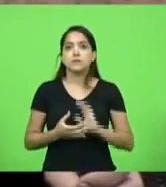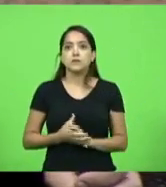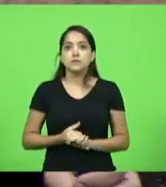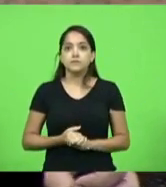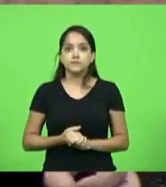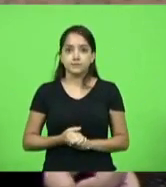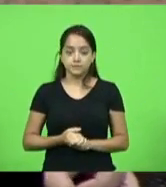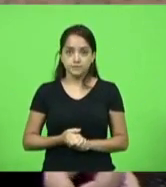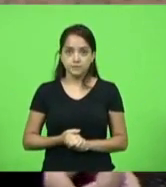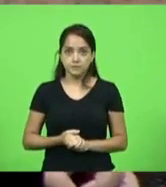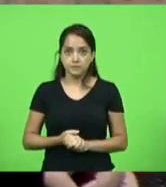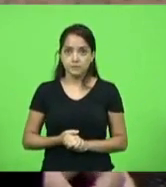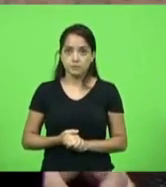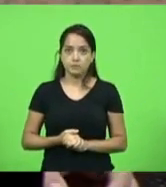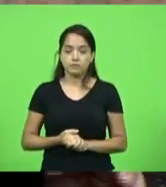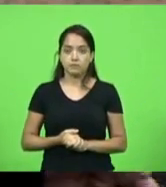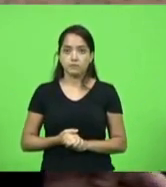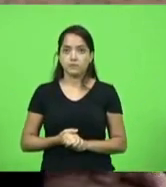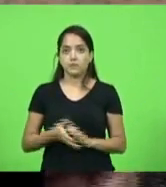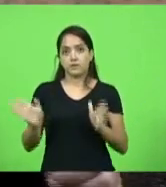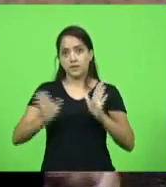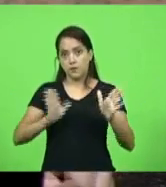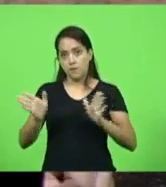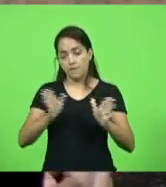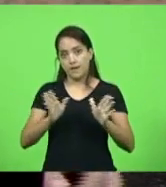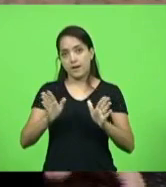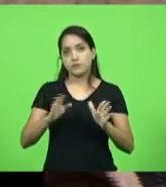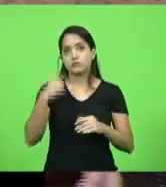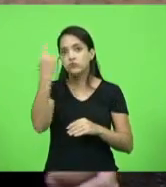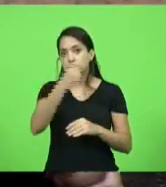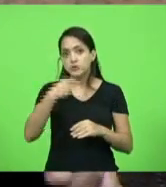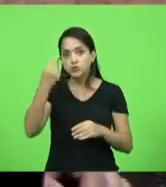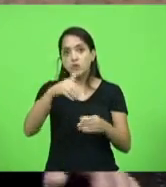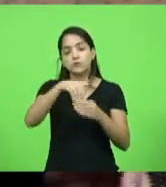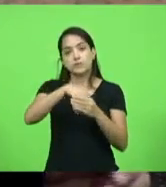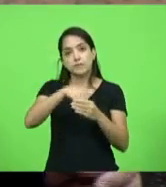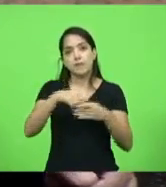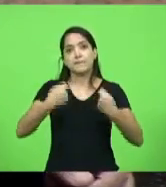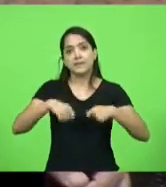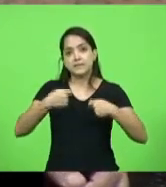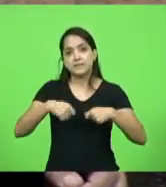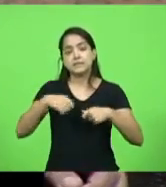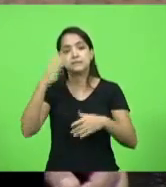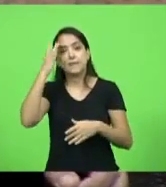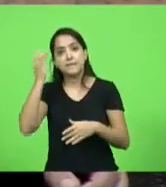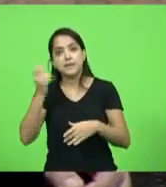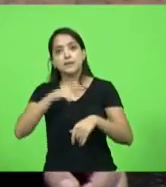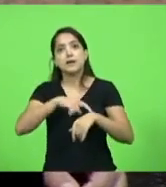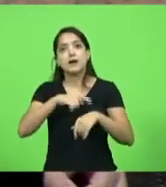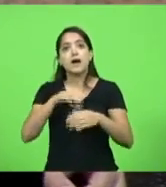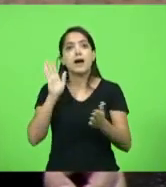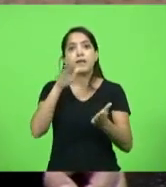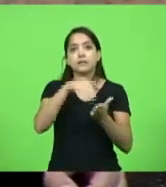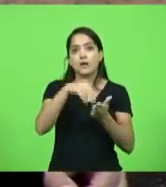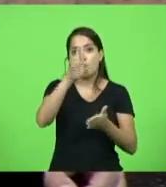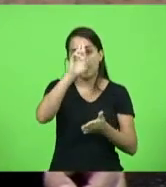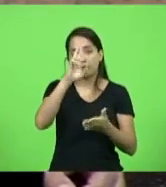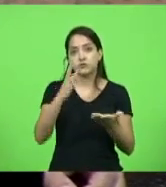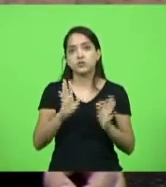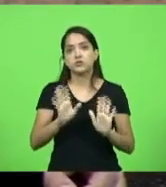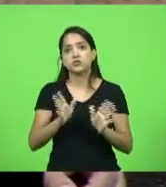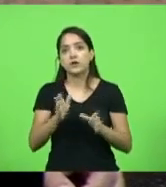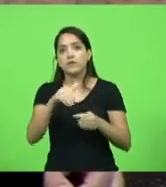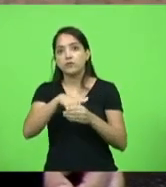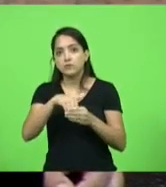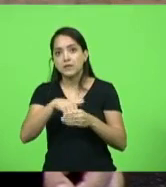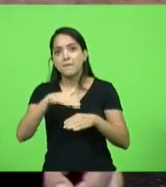né? Nós temos um prazo aí de 24 horas para votar, nós temos que votar isso aqui amanhã, meio-dia. Né? Nós já votamos coisa